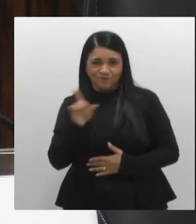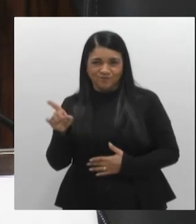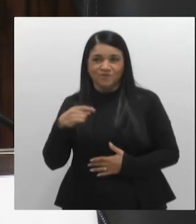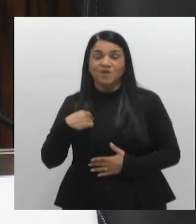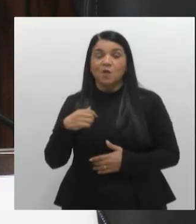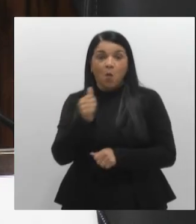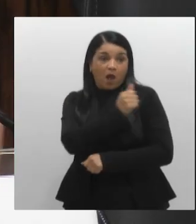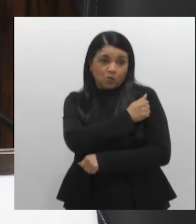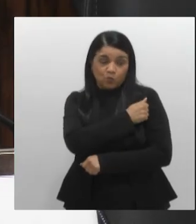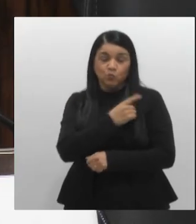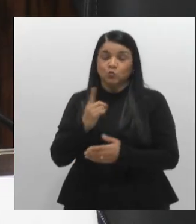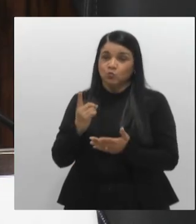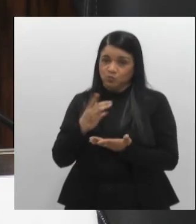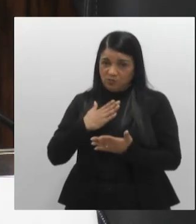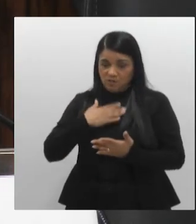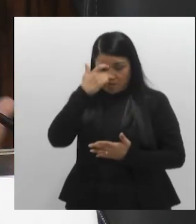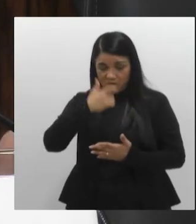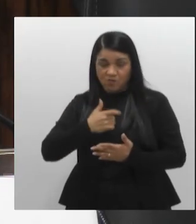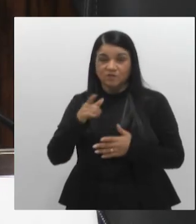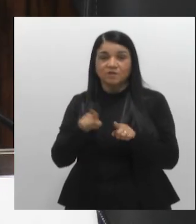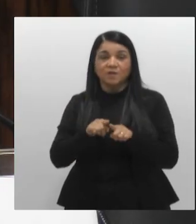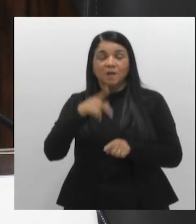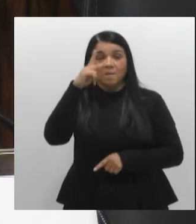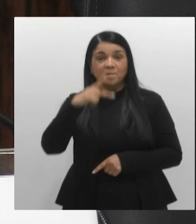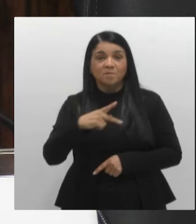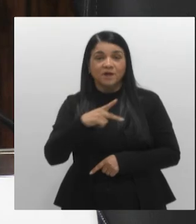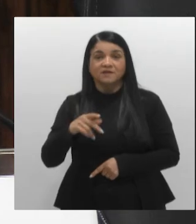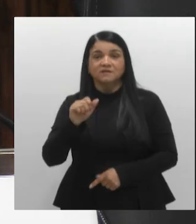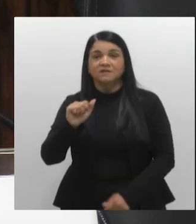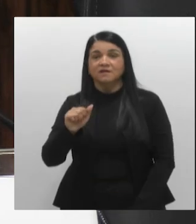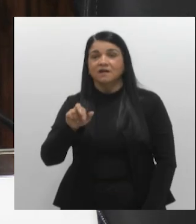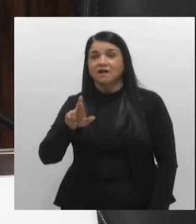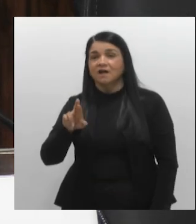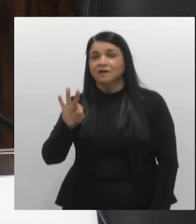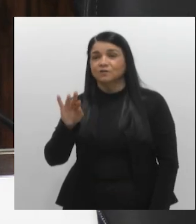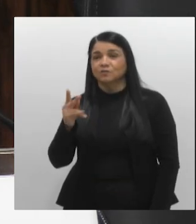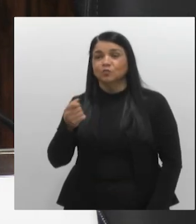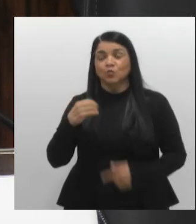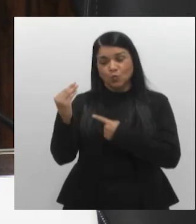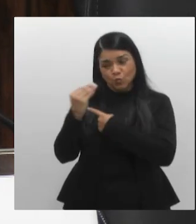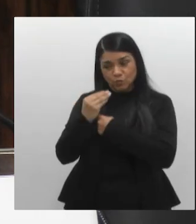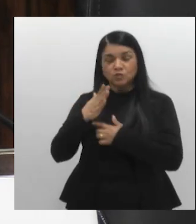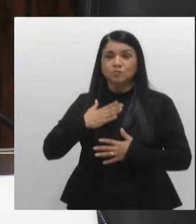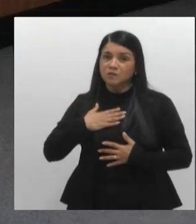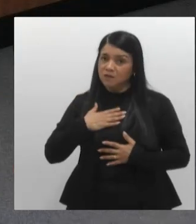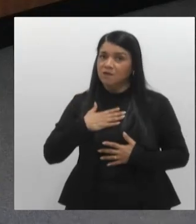aluno. Quero saudar o Padre Arthur, que é meu professor. Cuida de mim, Padre.